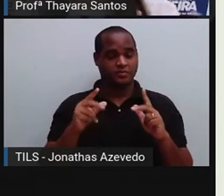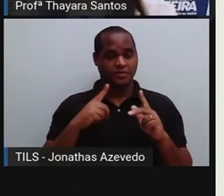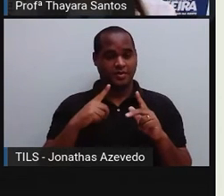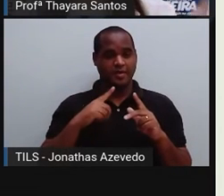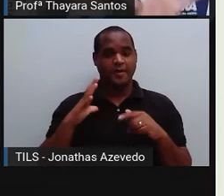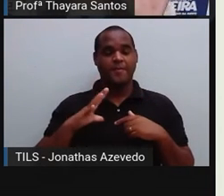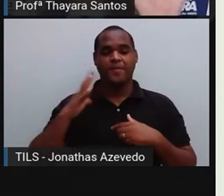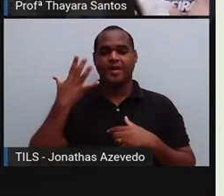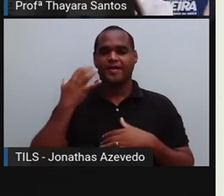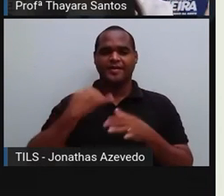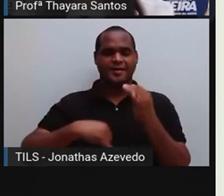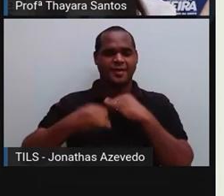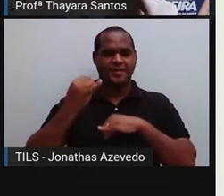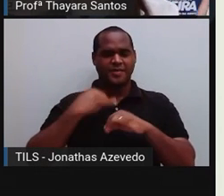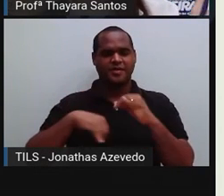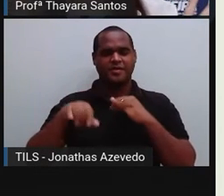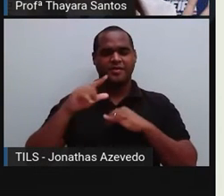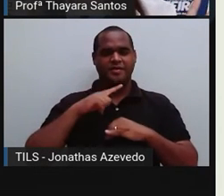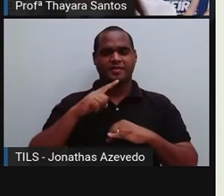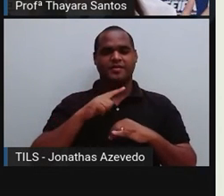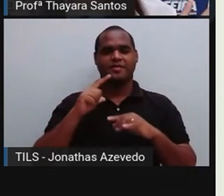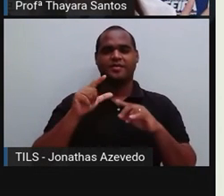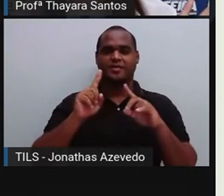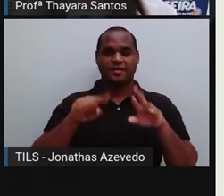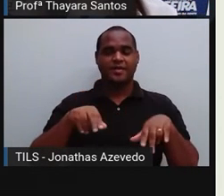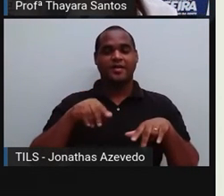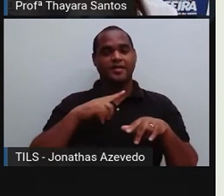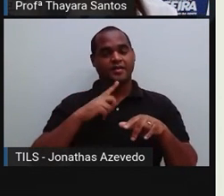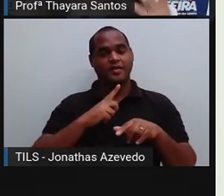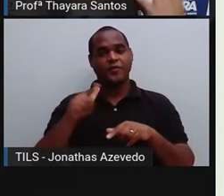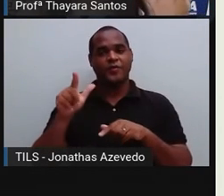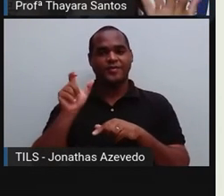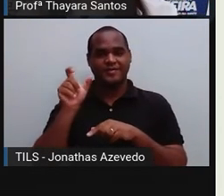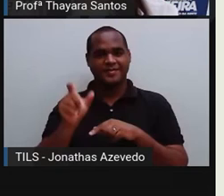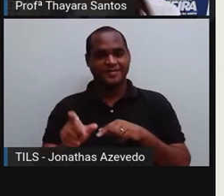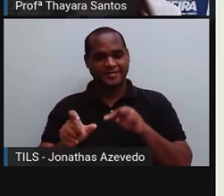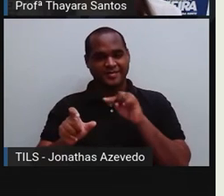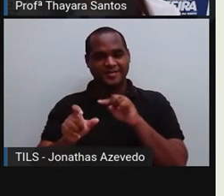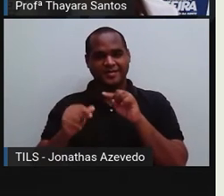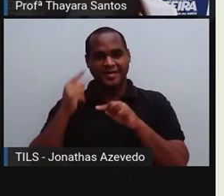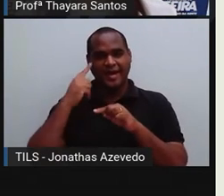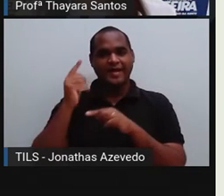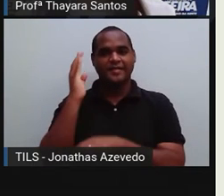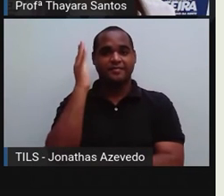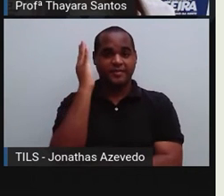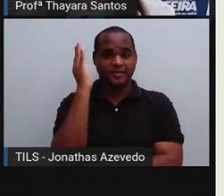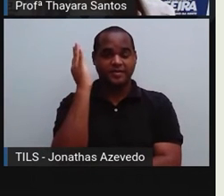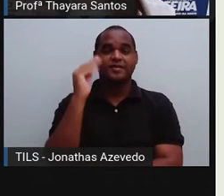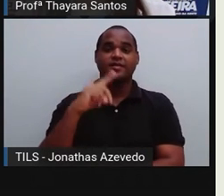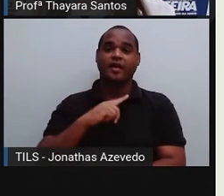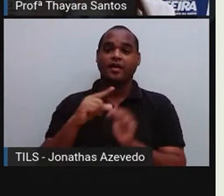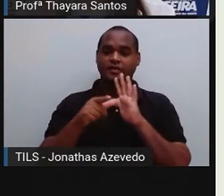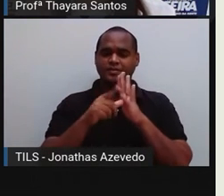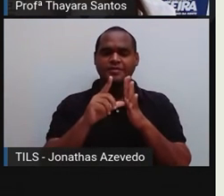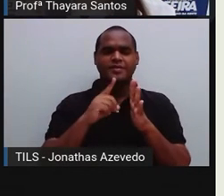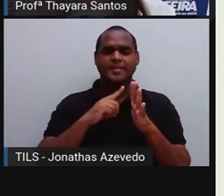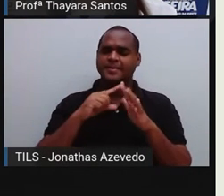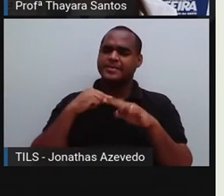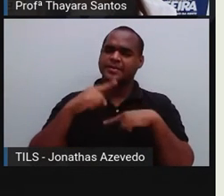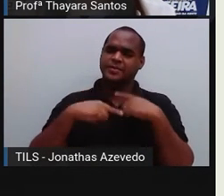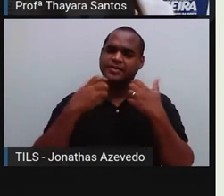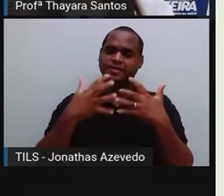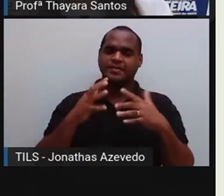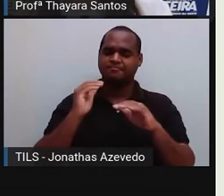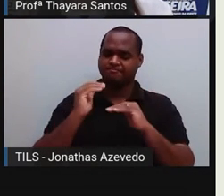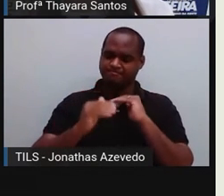uma reação química, tem lá os reagentes. E depois a gente tem um produto. A gente tinha um pedaço de madeira aí, por exemplo, antes. Depois passou